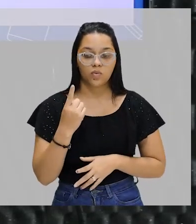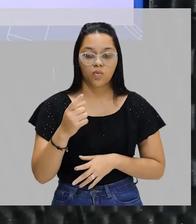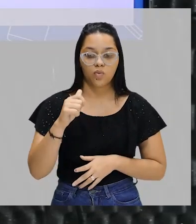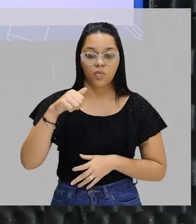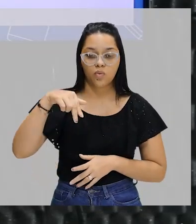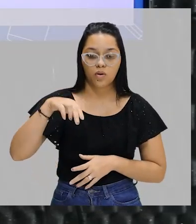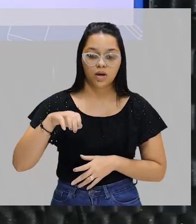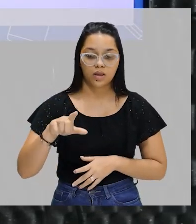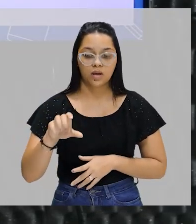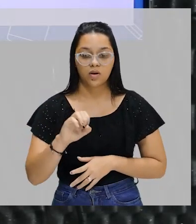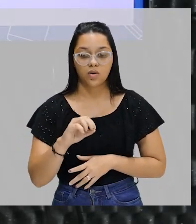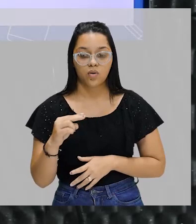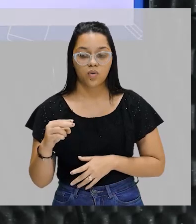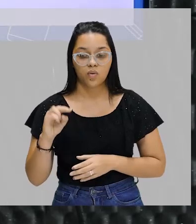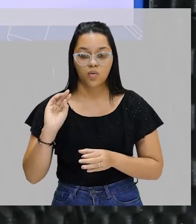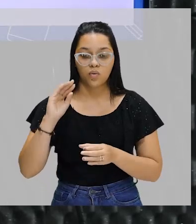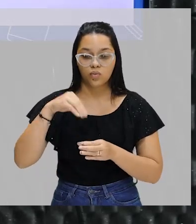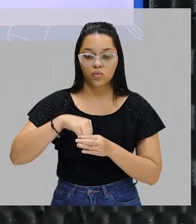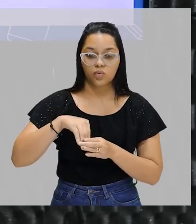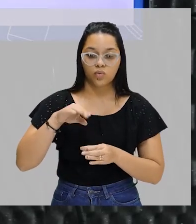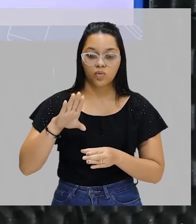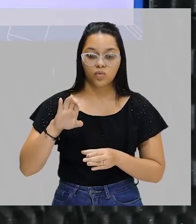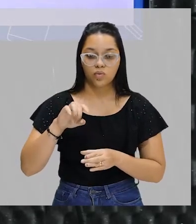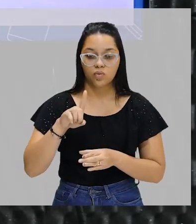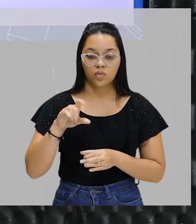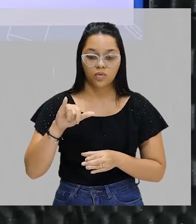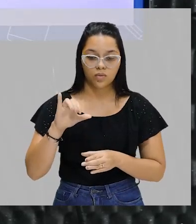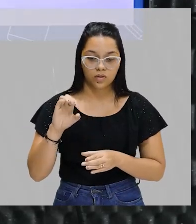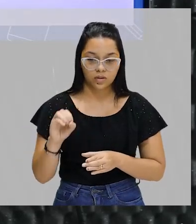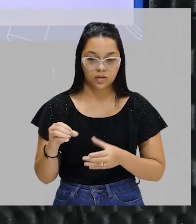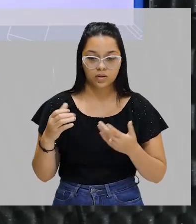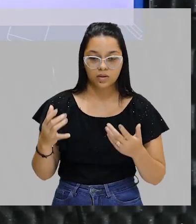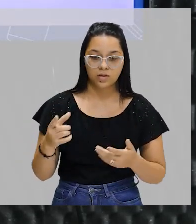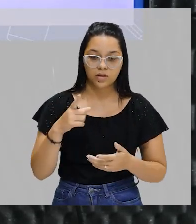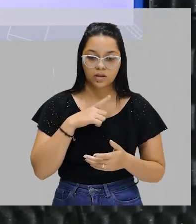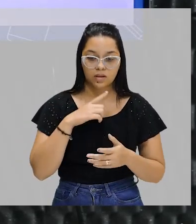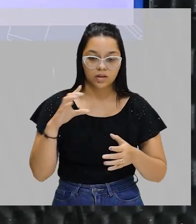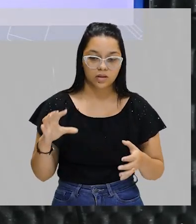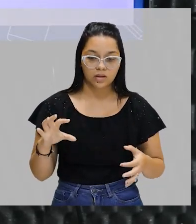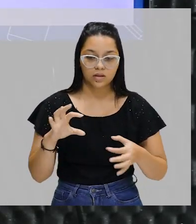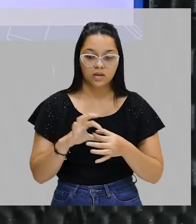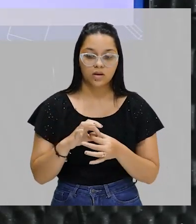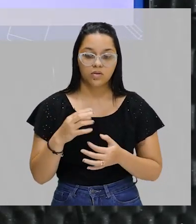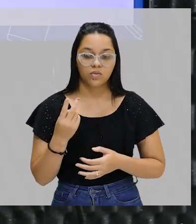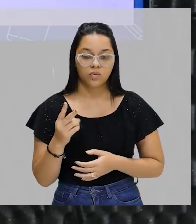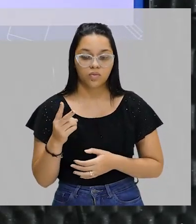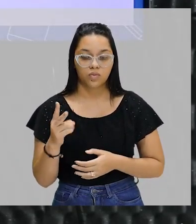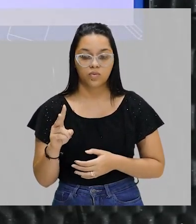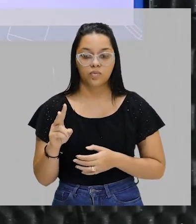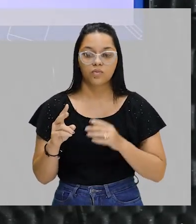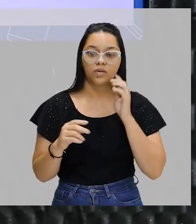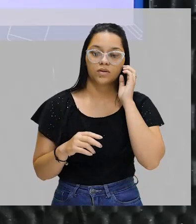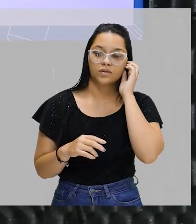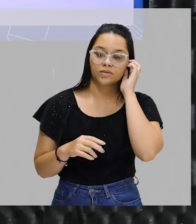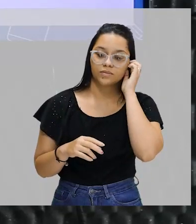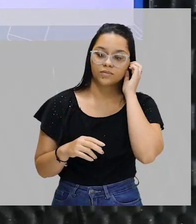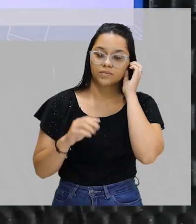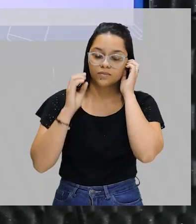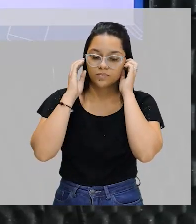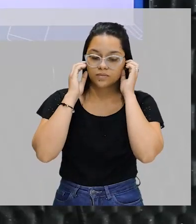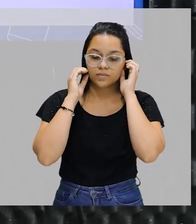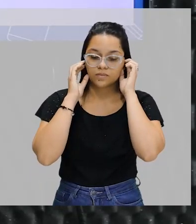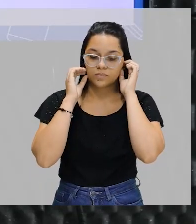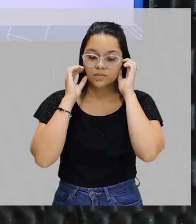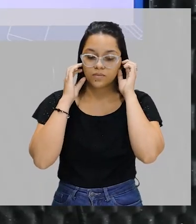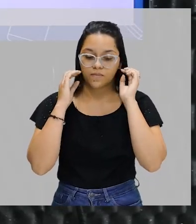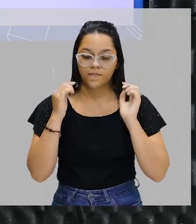ou núcleo benzênico, que é aquele hexágono com ligações duplas alternadas. Beleza? Então, aqui